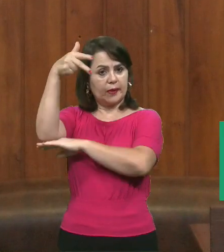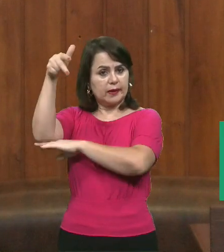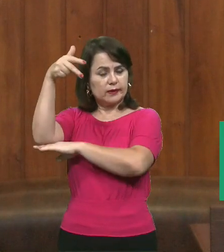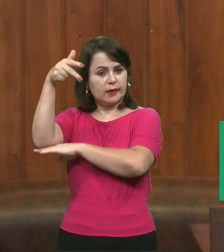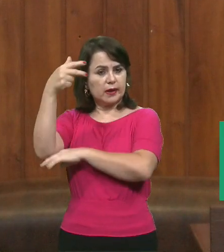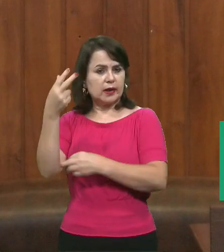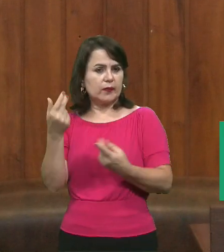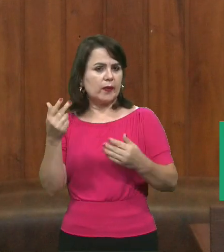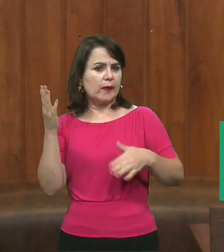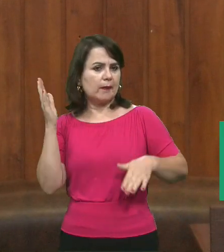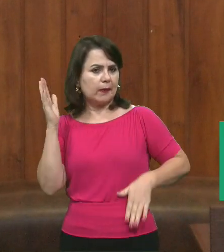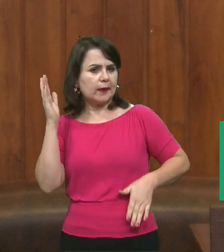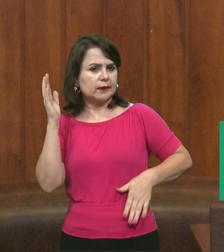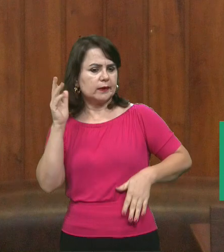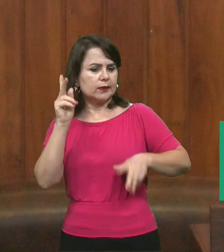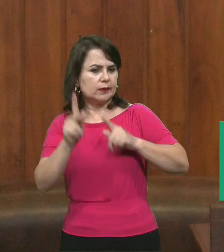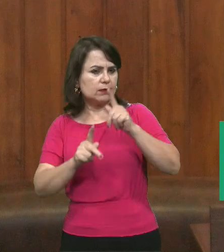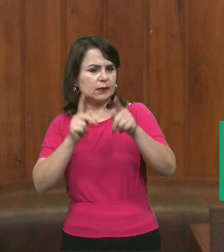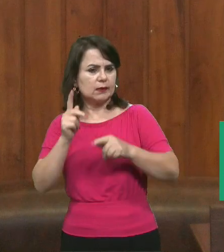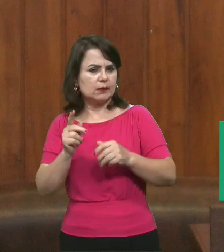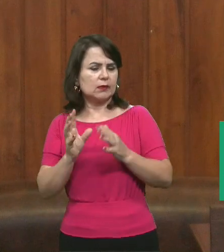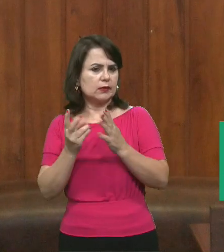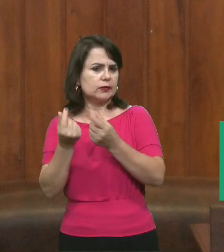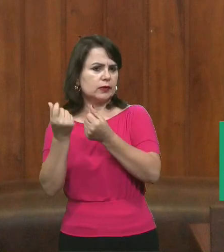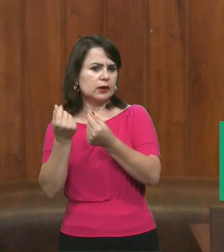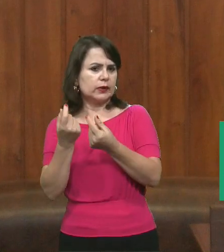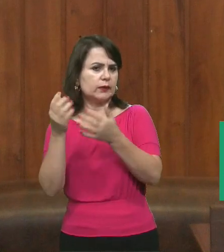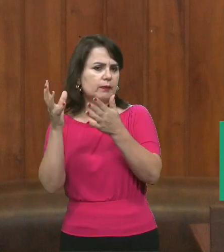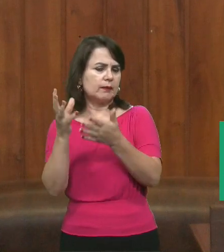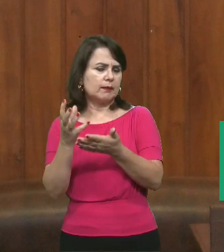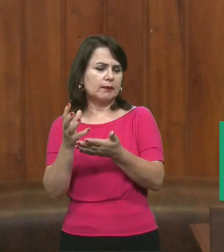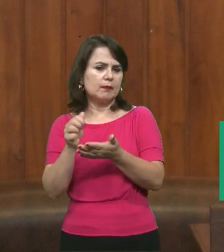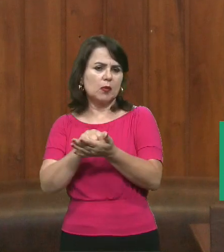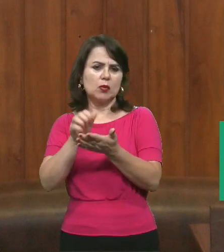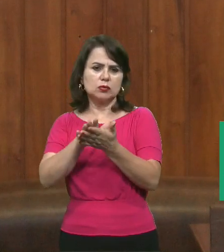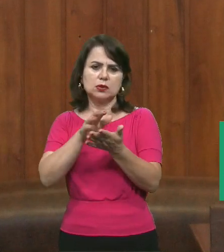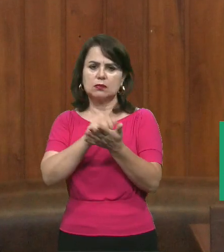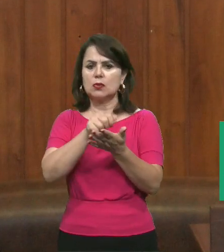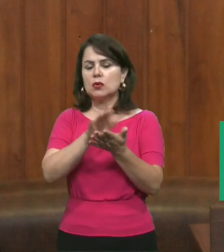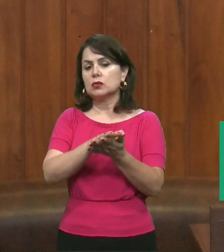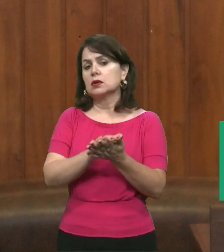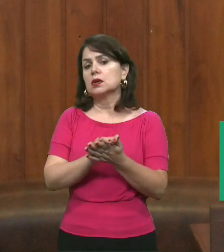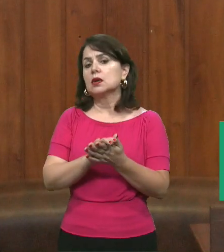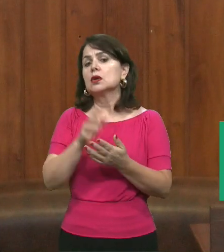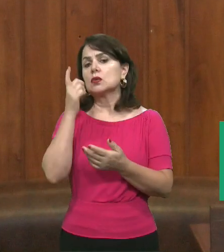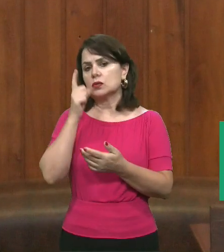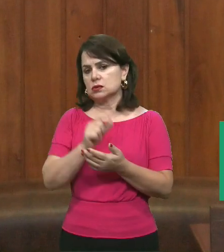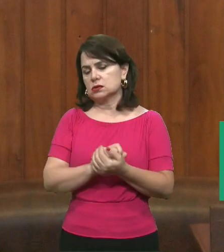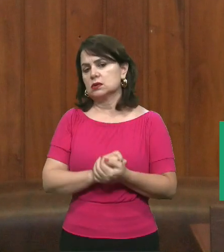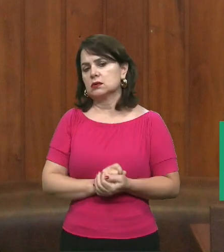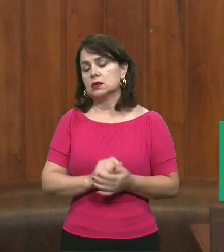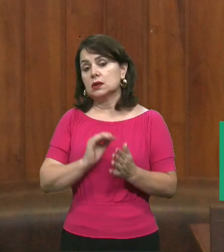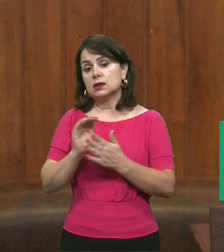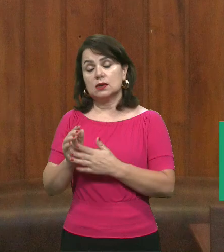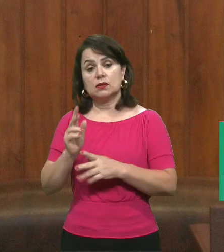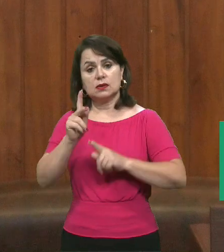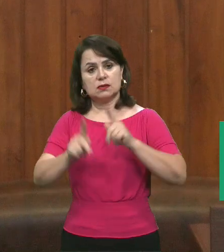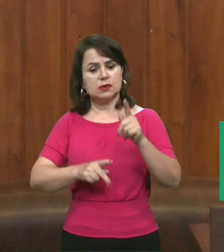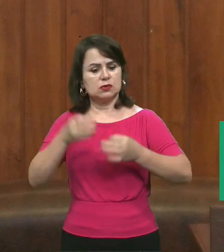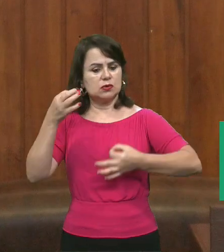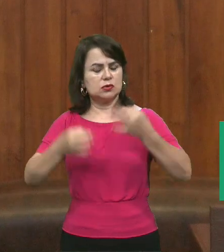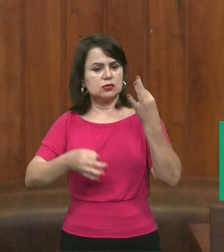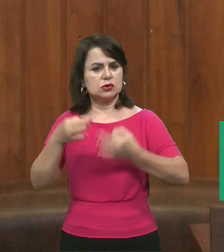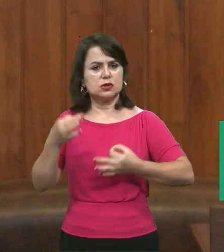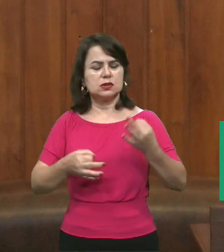município, Camarinha, juntamente com outros 8 envolvidos, tiveram 22 milhões de reais em bens bloqueados pelo Tribunal de